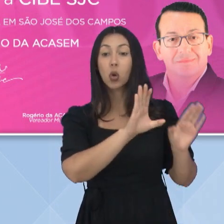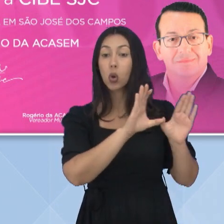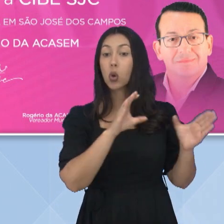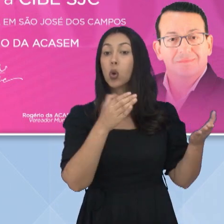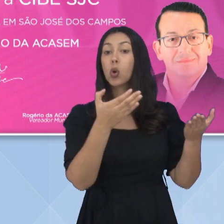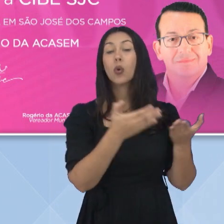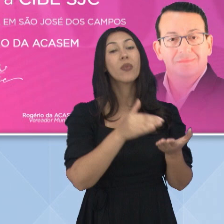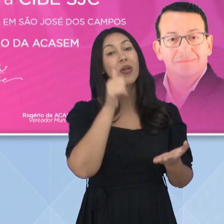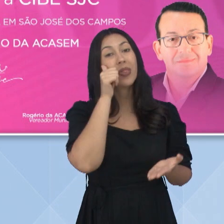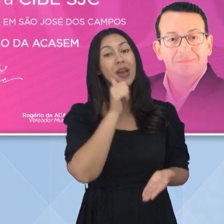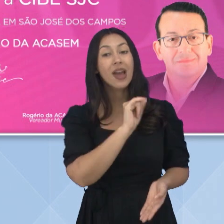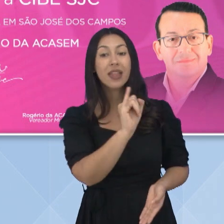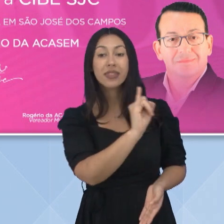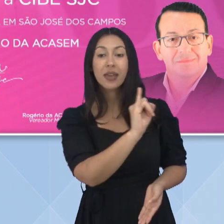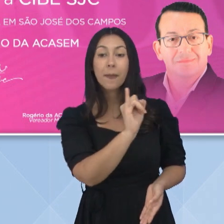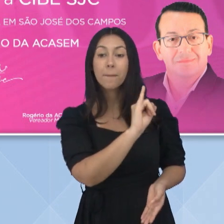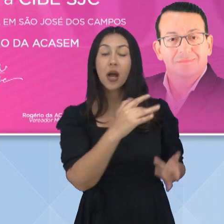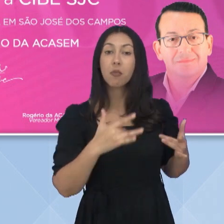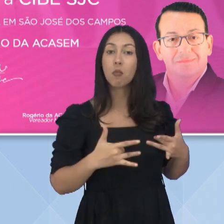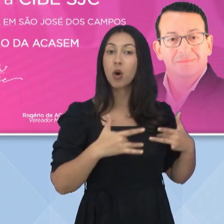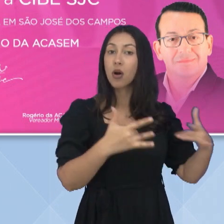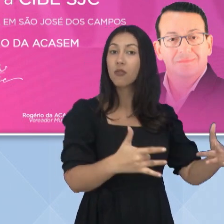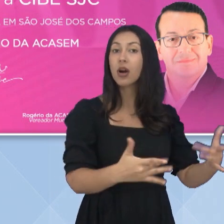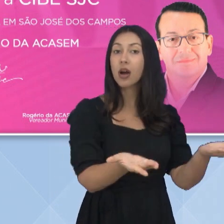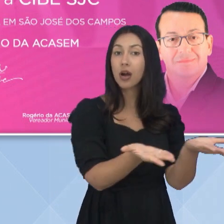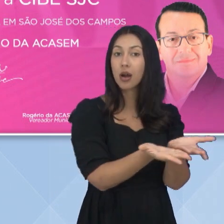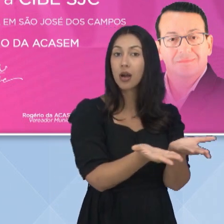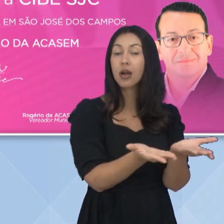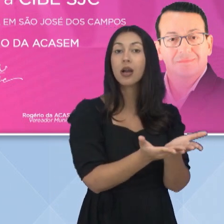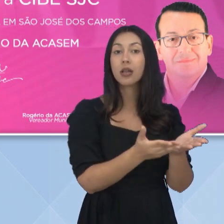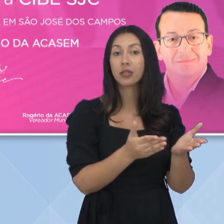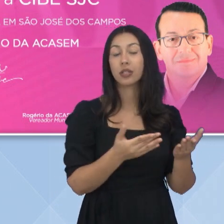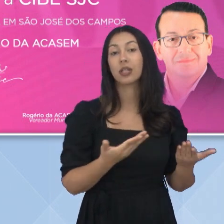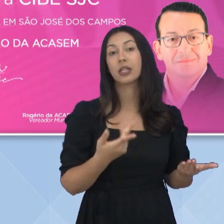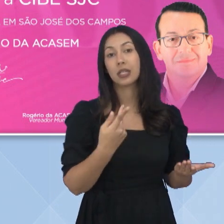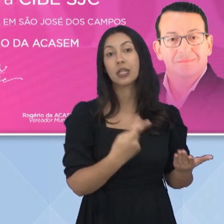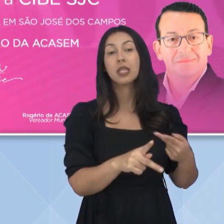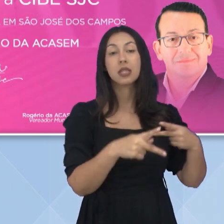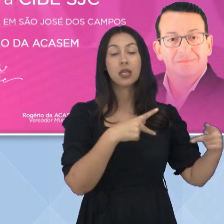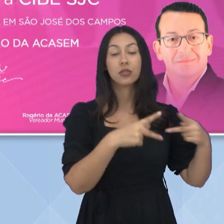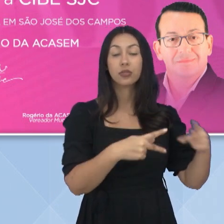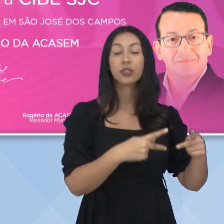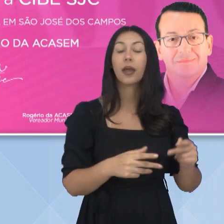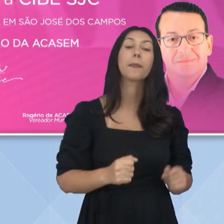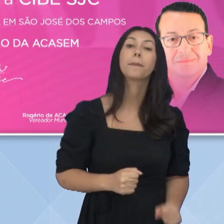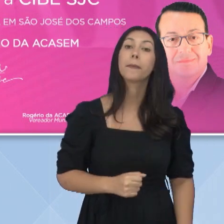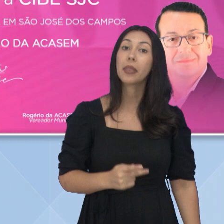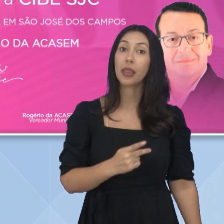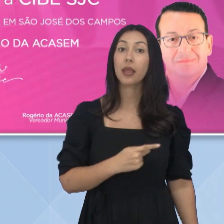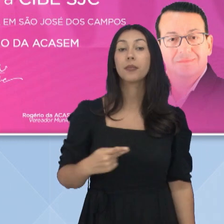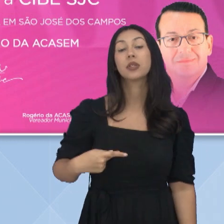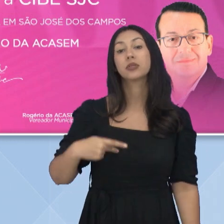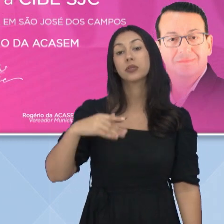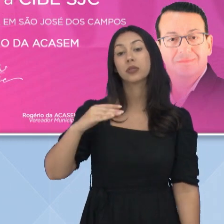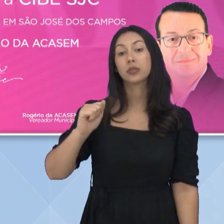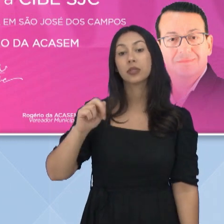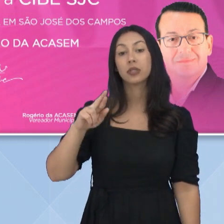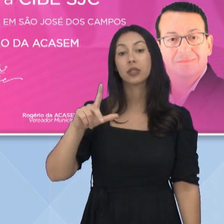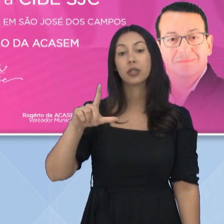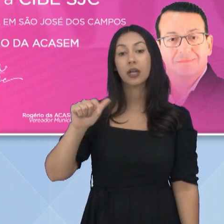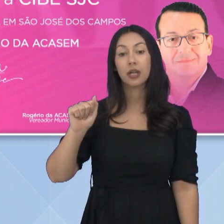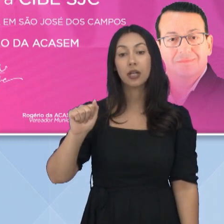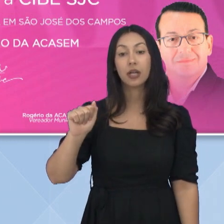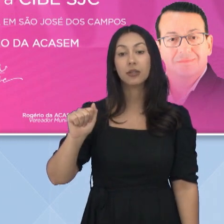Evangélica em São José dos Campos. A pastora Carla Vasconcelos, presidente